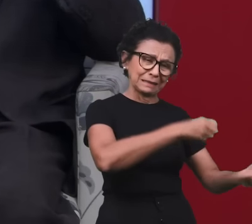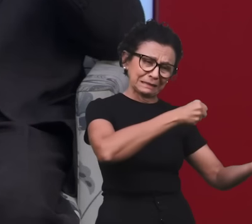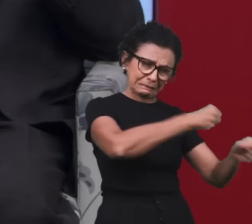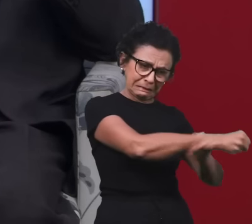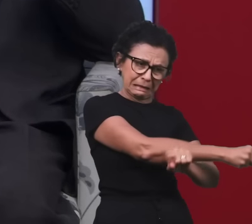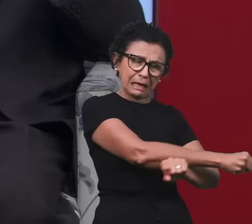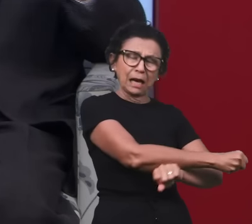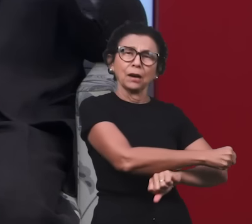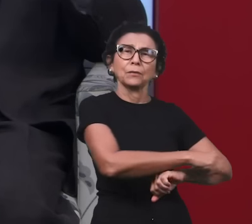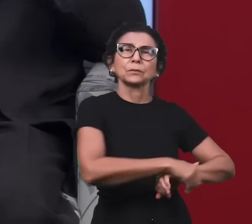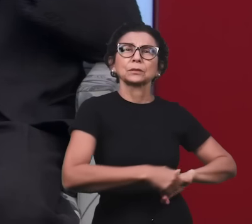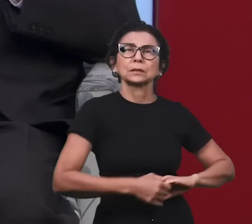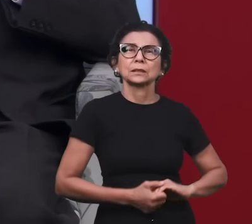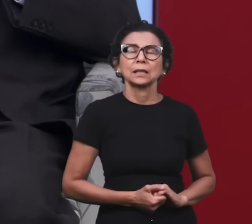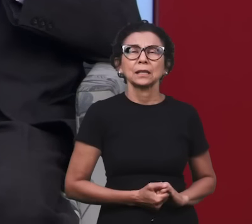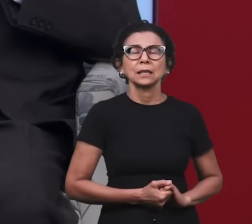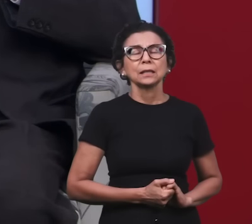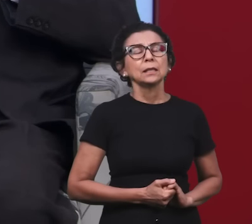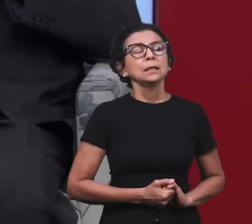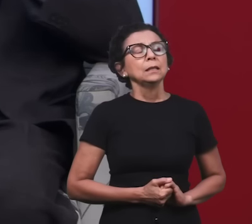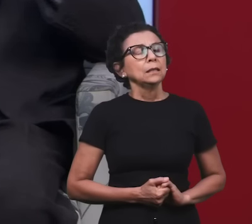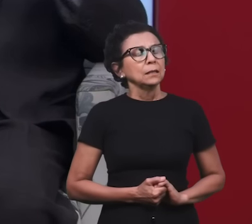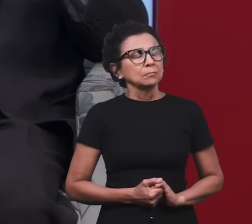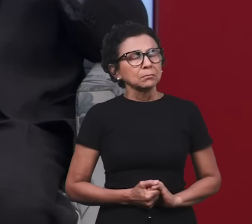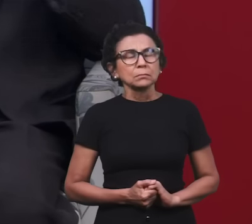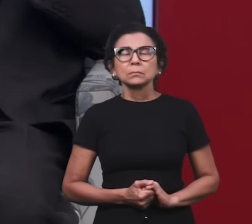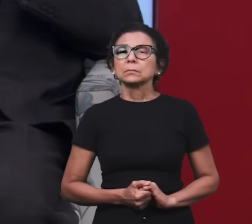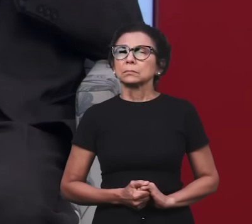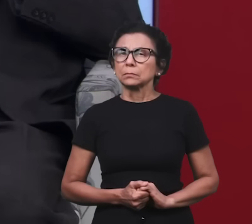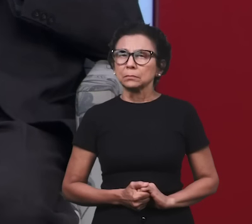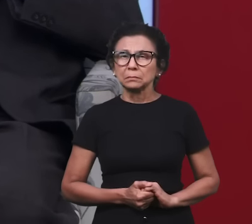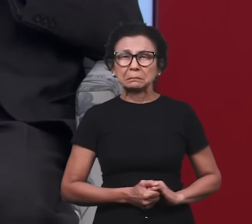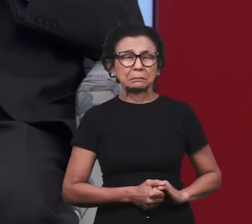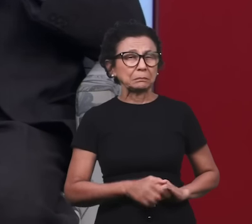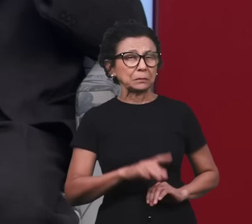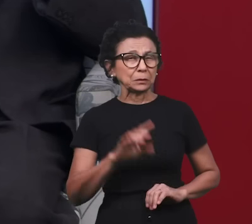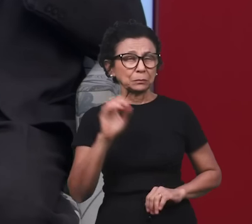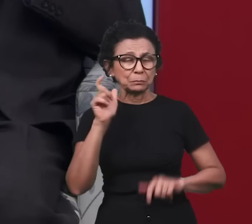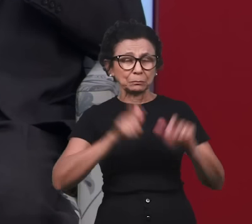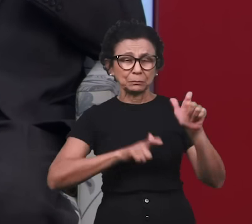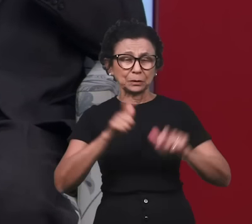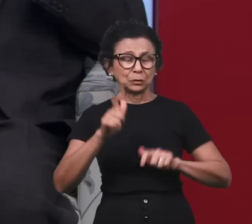onde se praticavam as ações abomináveis.